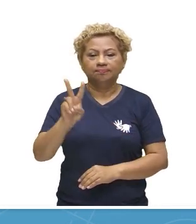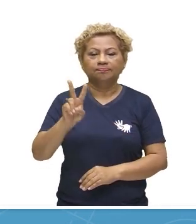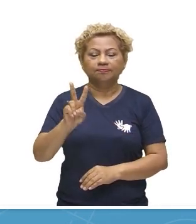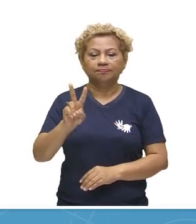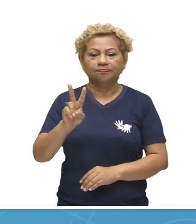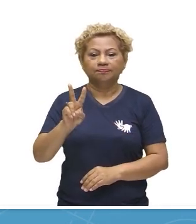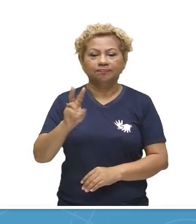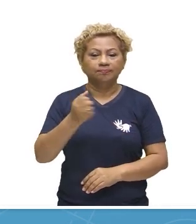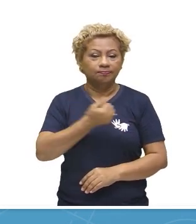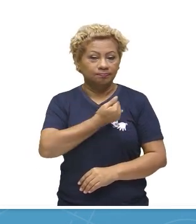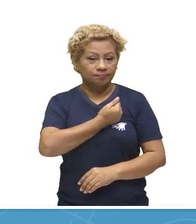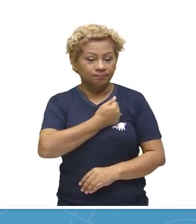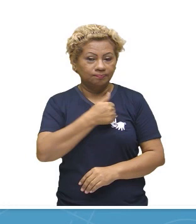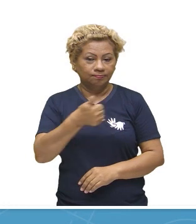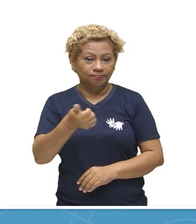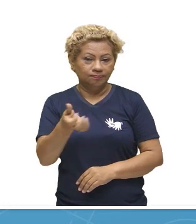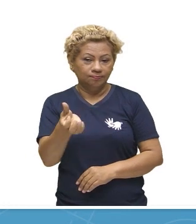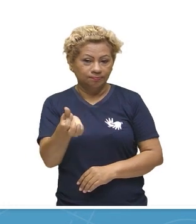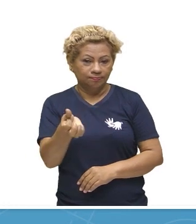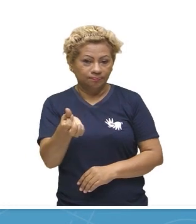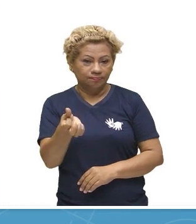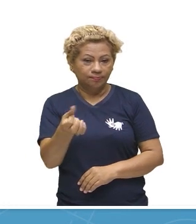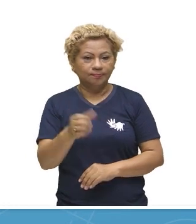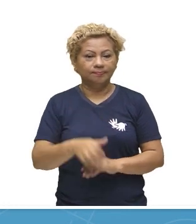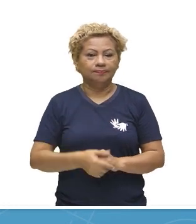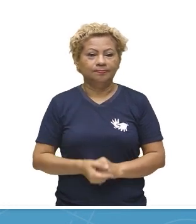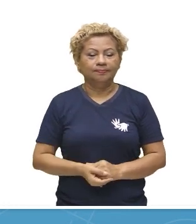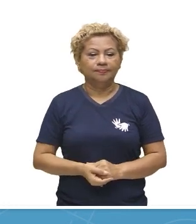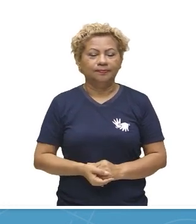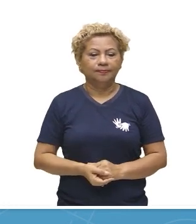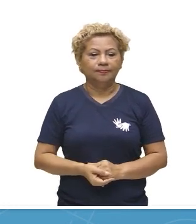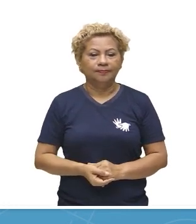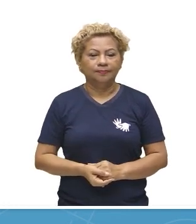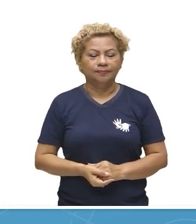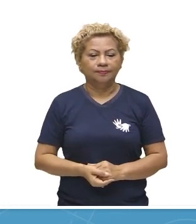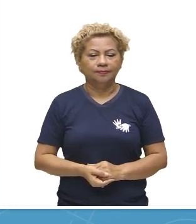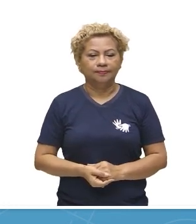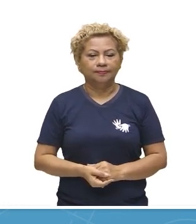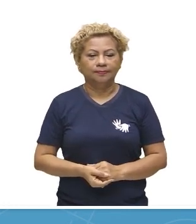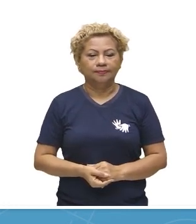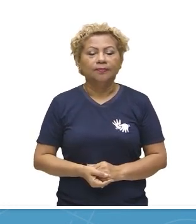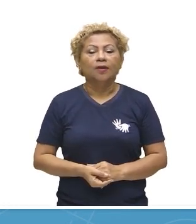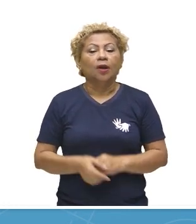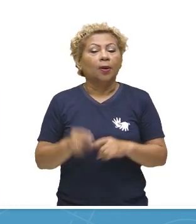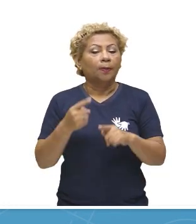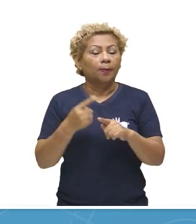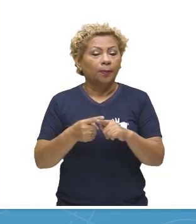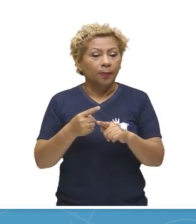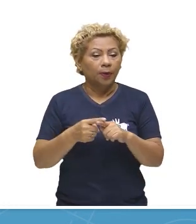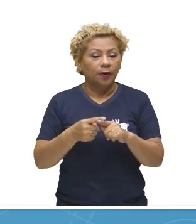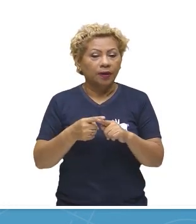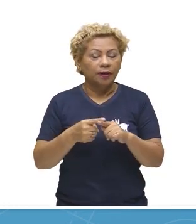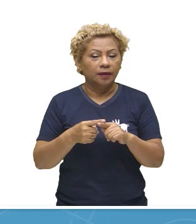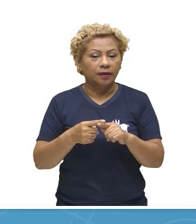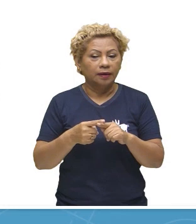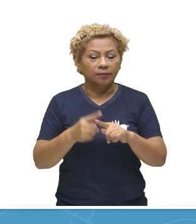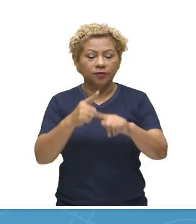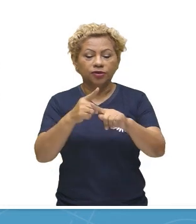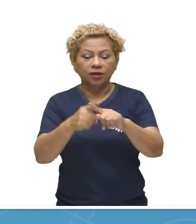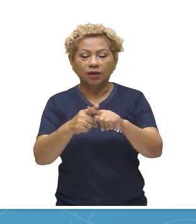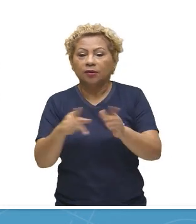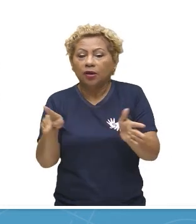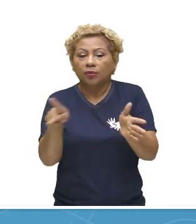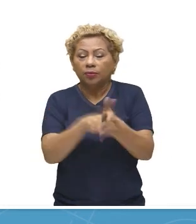e tem que dar o próprio radicando. Mas por que é um número multiplicado por ele mesmo? Porque a raiz